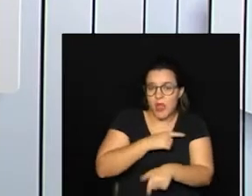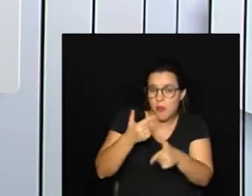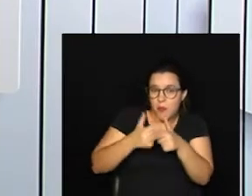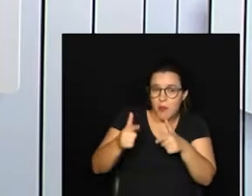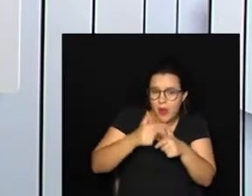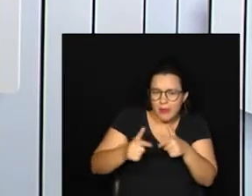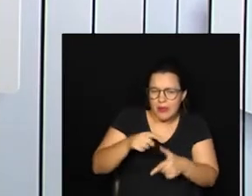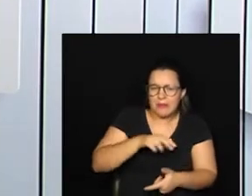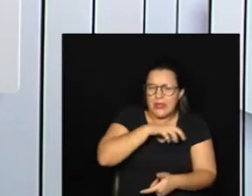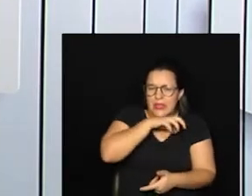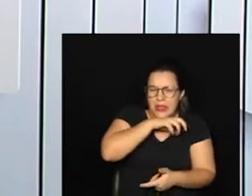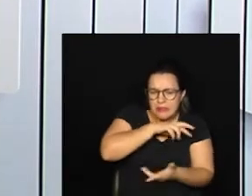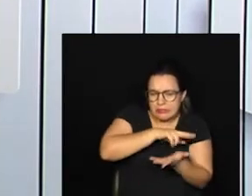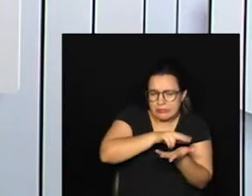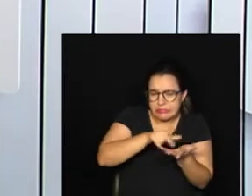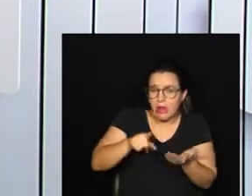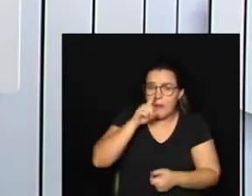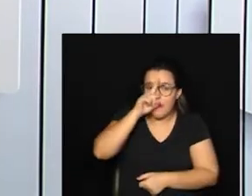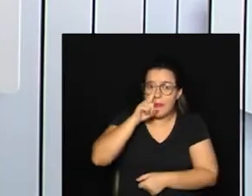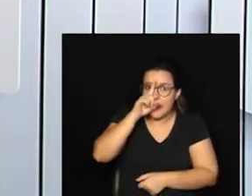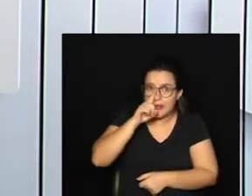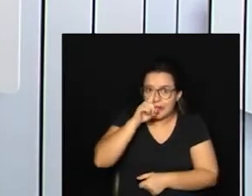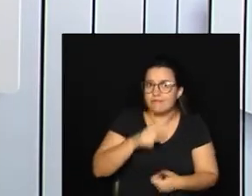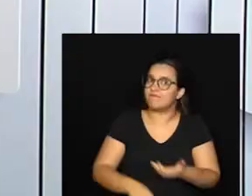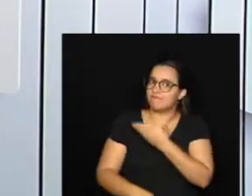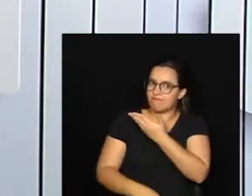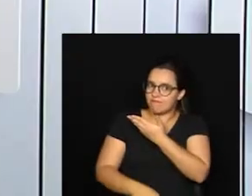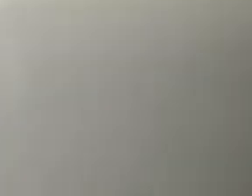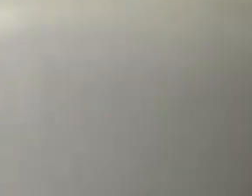animais peçonhentos, é o bicho.